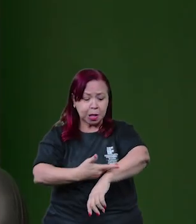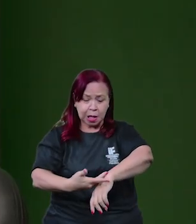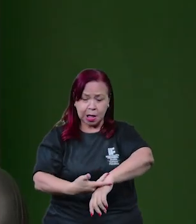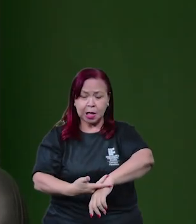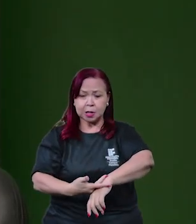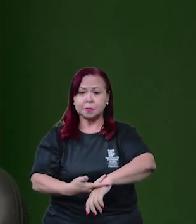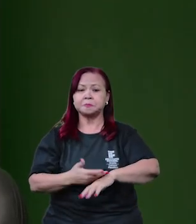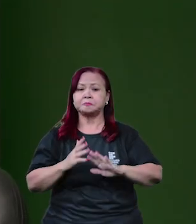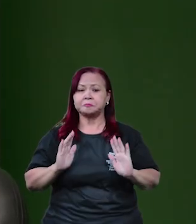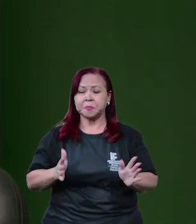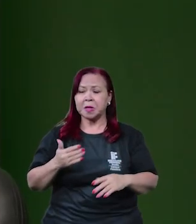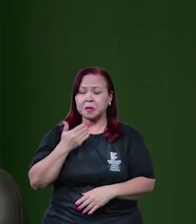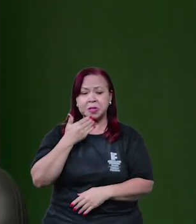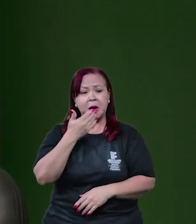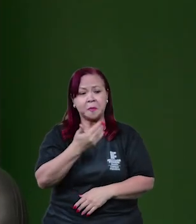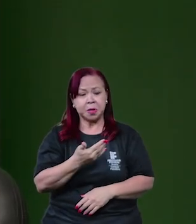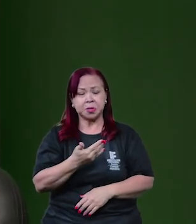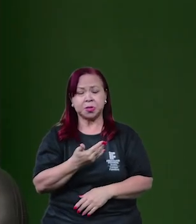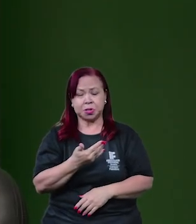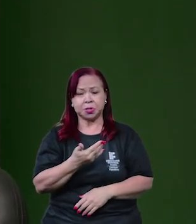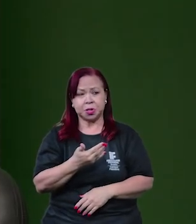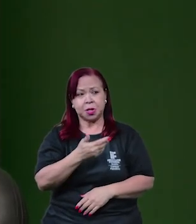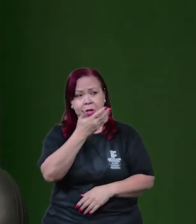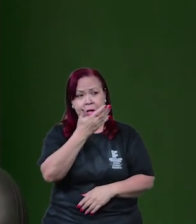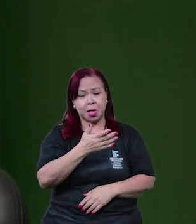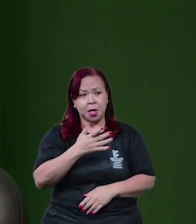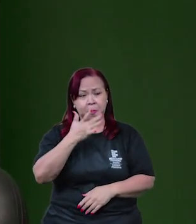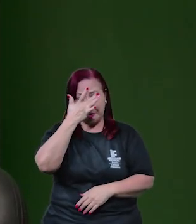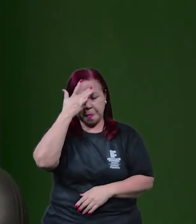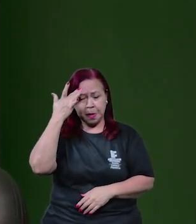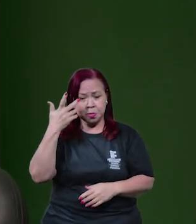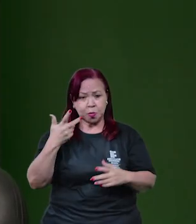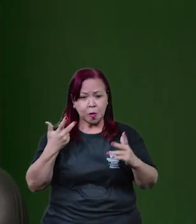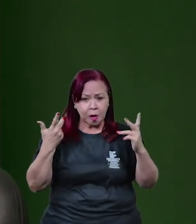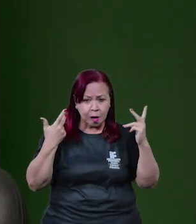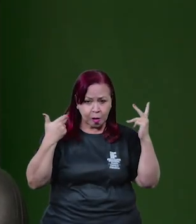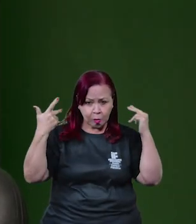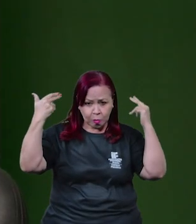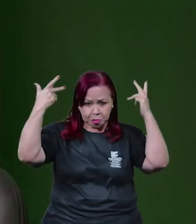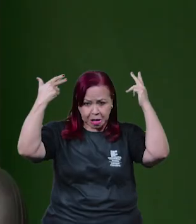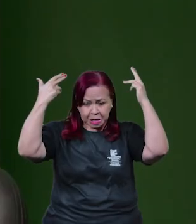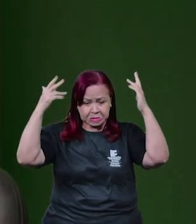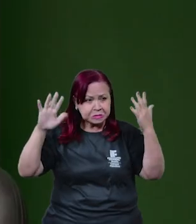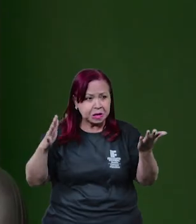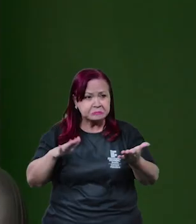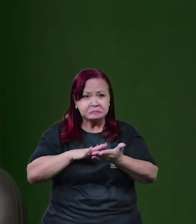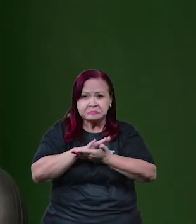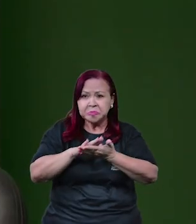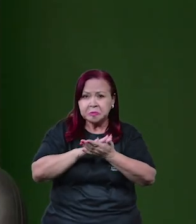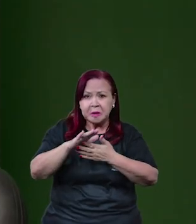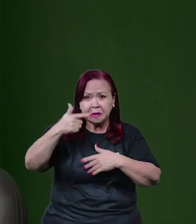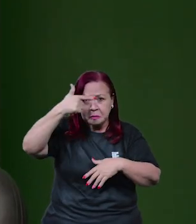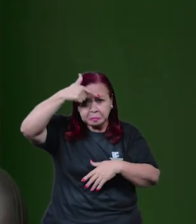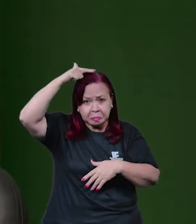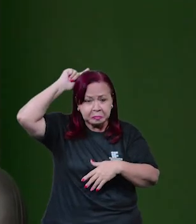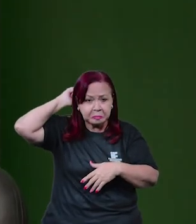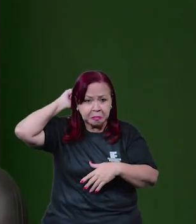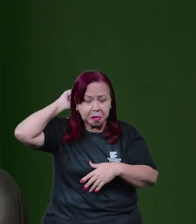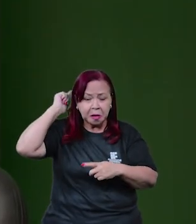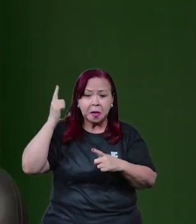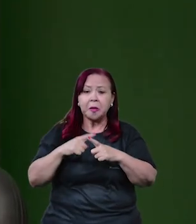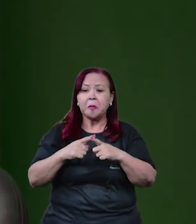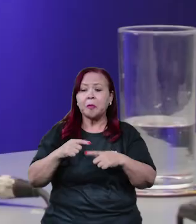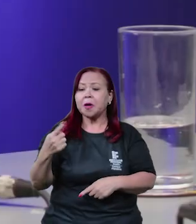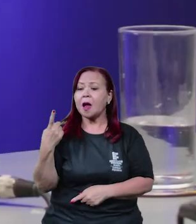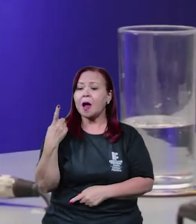cara, sei lá, eu pedi pro cara tirar as pontas e aí eu saia careca do nada, Uhum. sacou? Porque é o único corte que eles